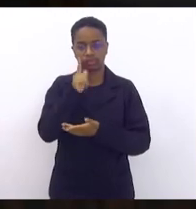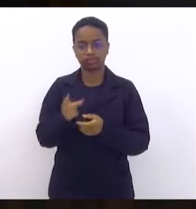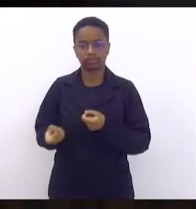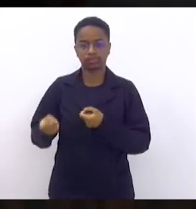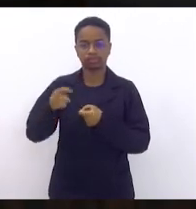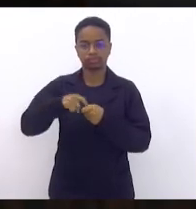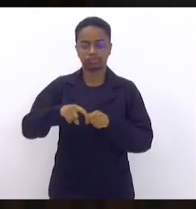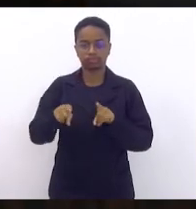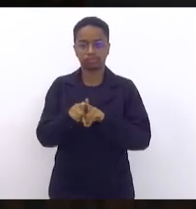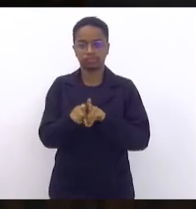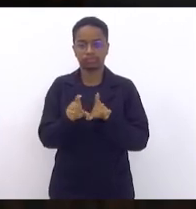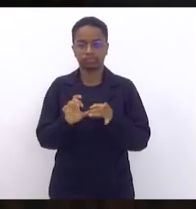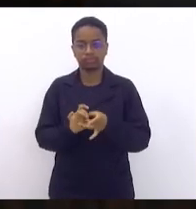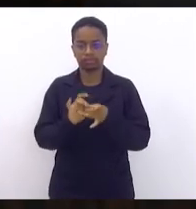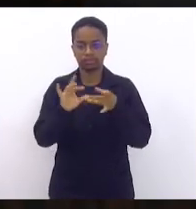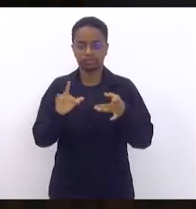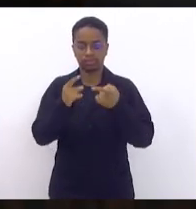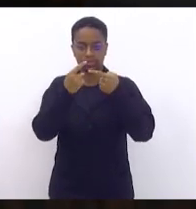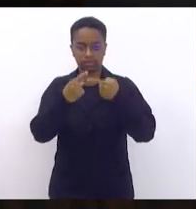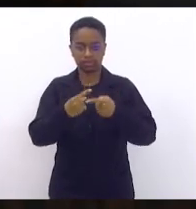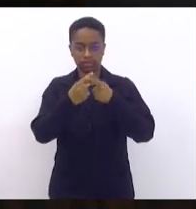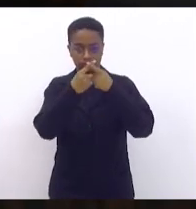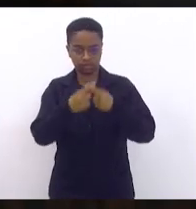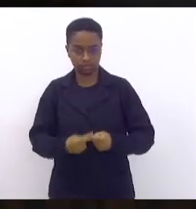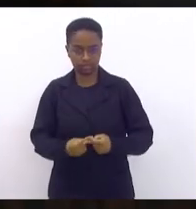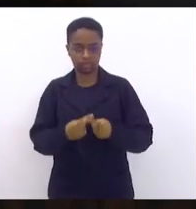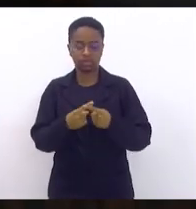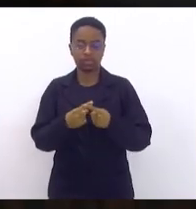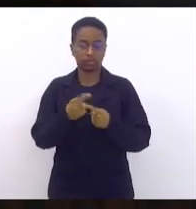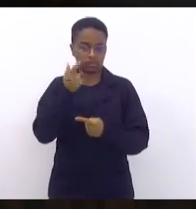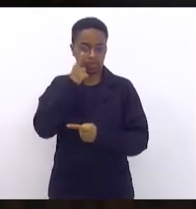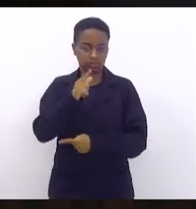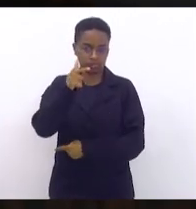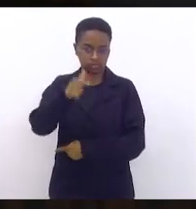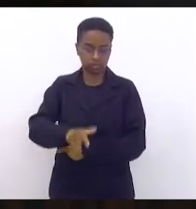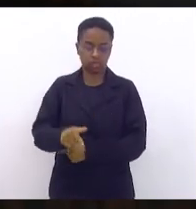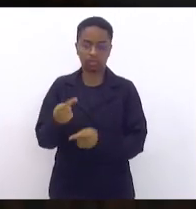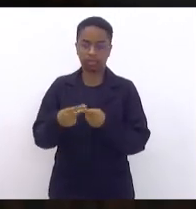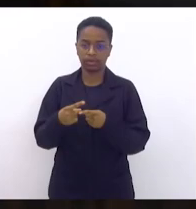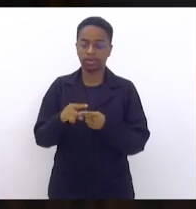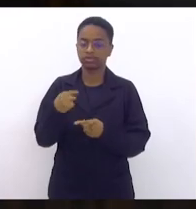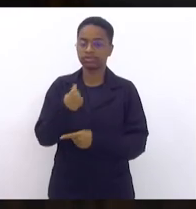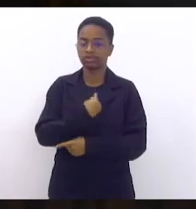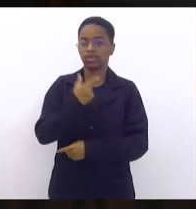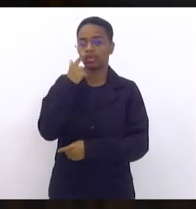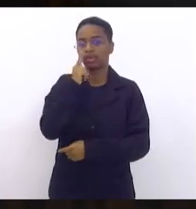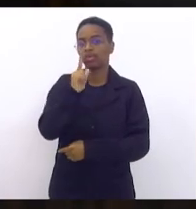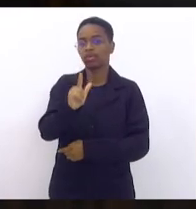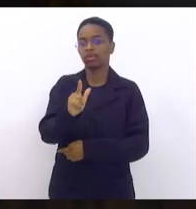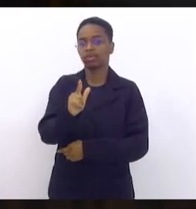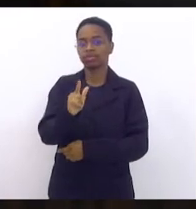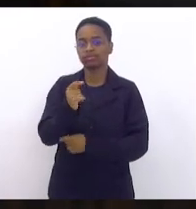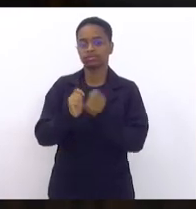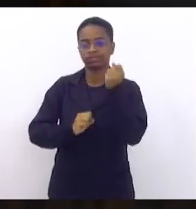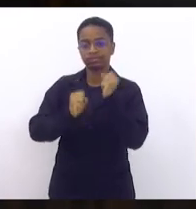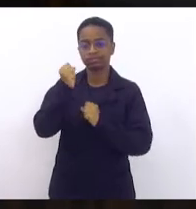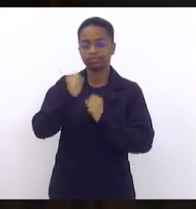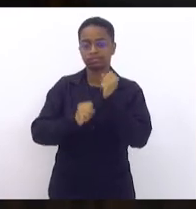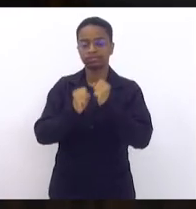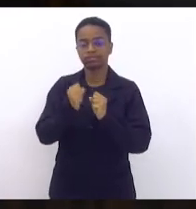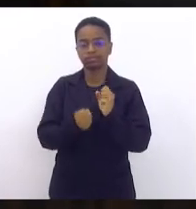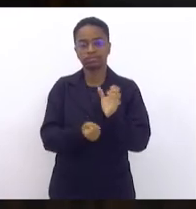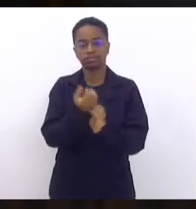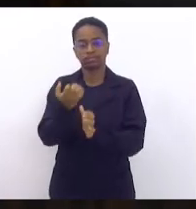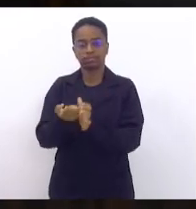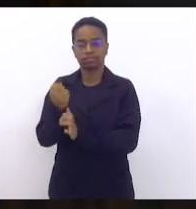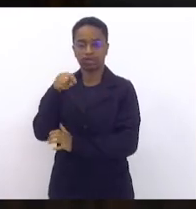E permitir essa essa retomada de competitividade para que a gente possa ter de novo as indústrias instaladas